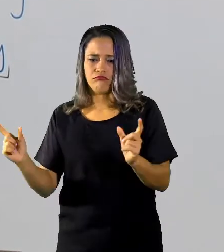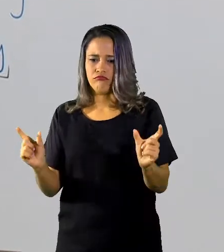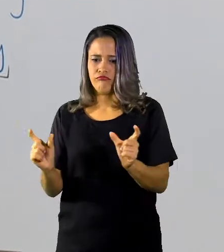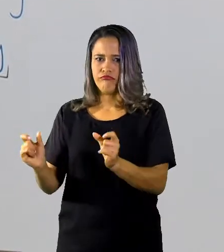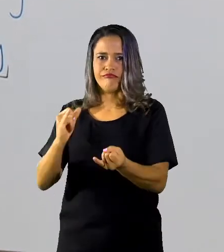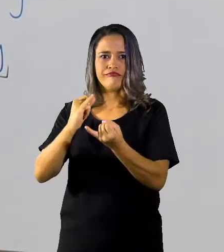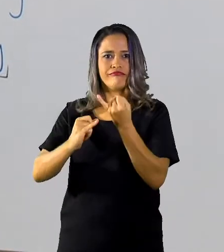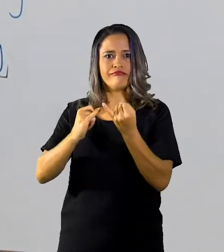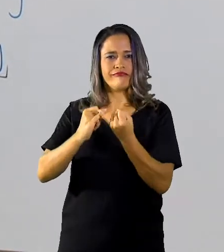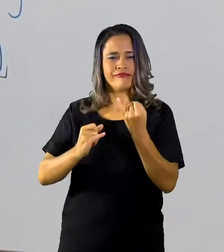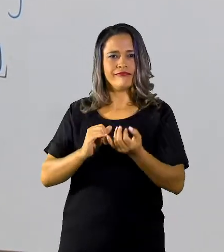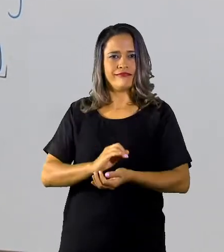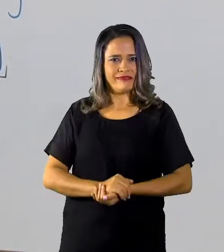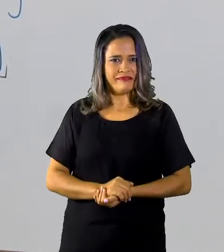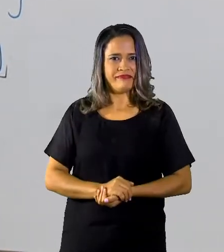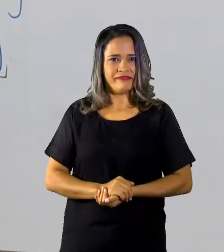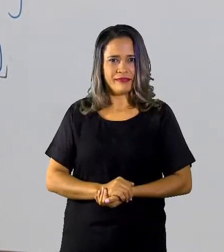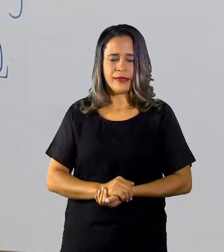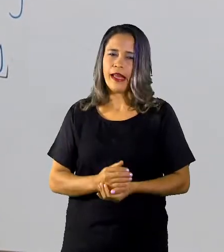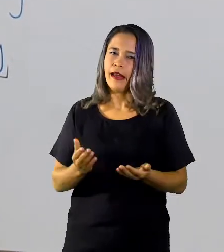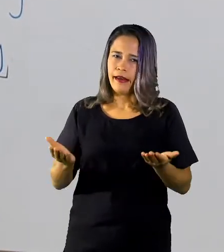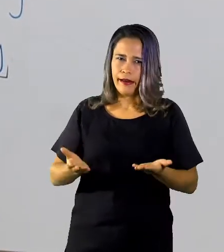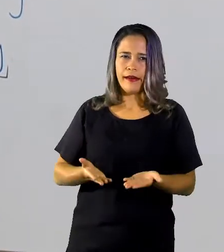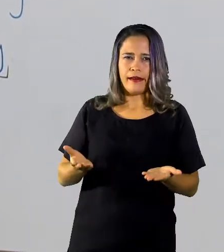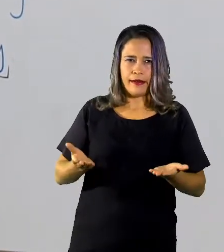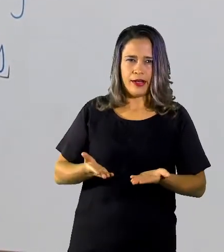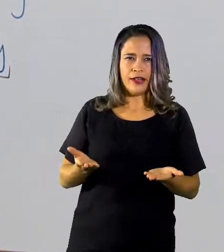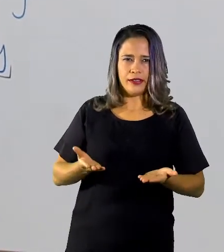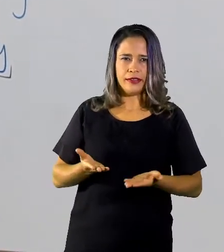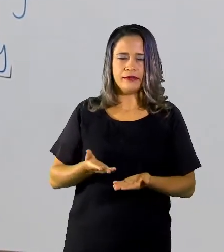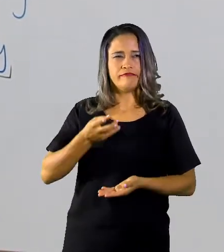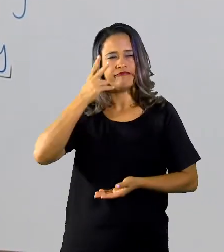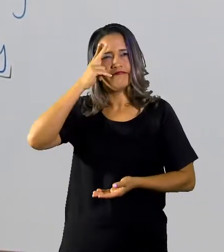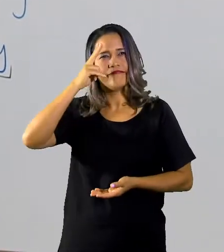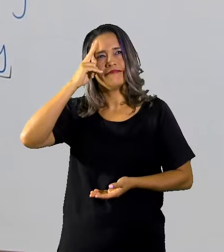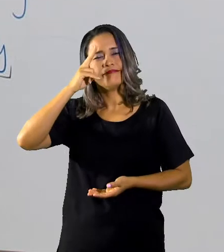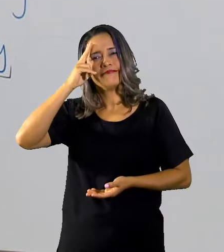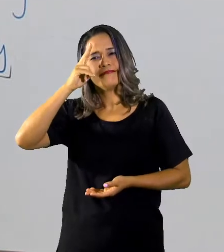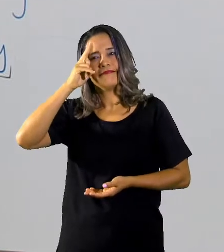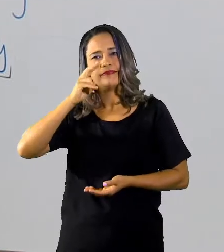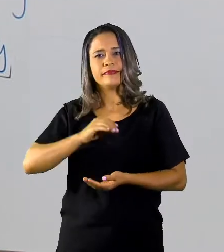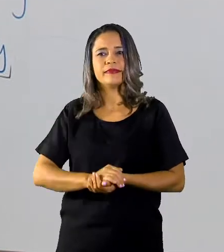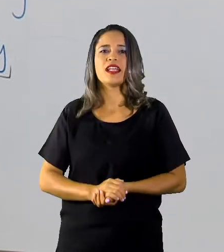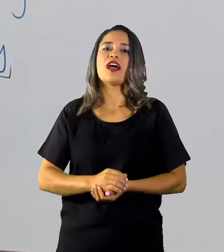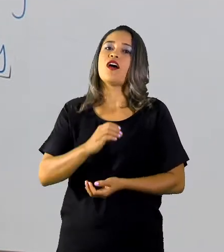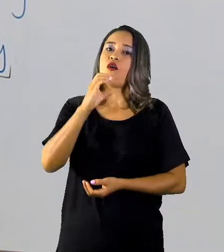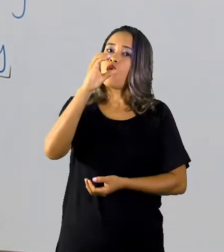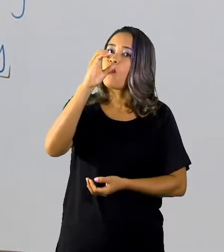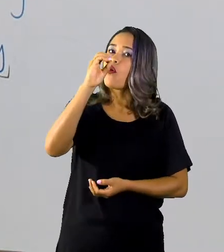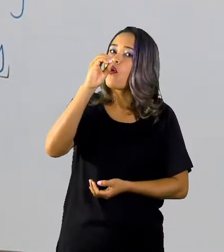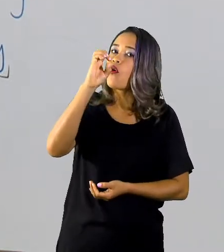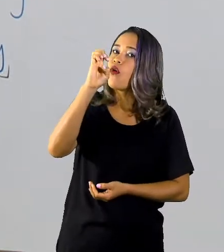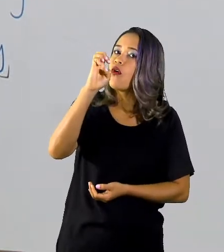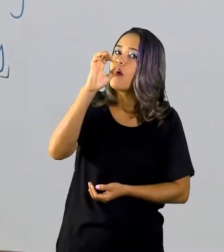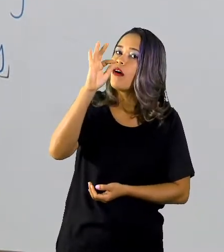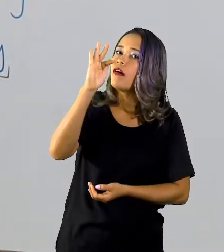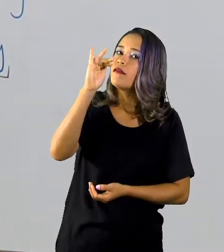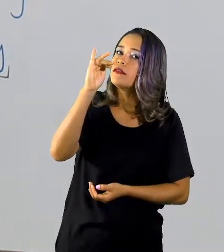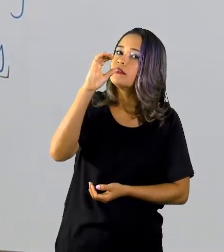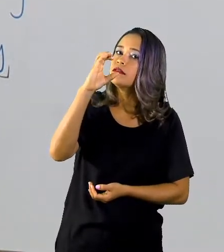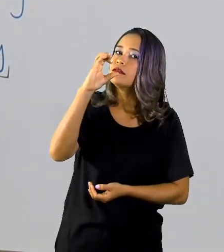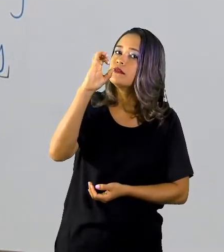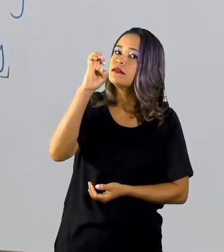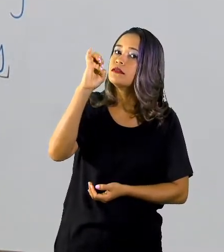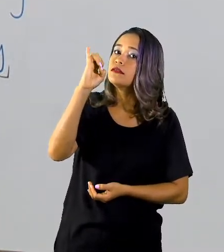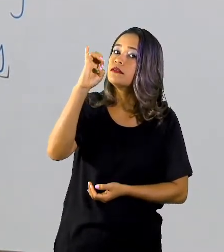vamos adicioná-los. E aí eu vou lembrar o quê? Eu opero com o coeficiente e conservo a parte